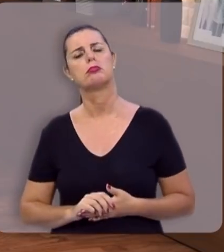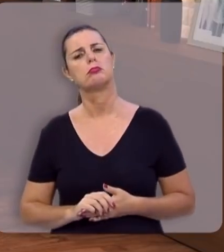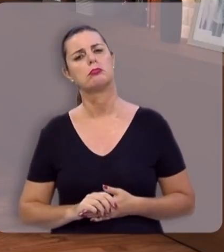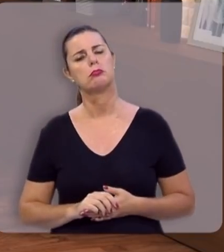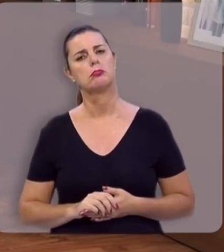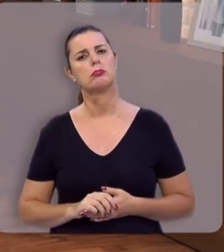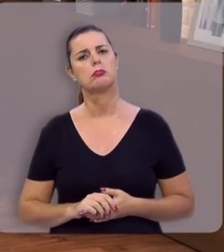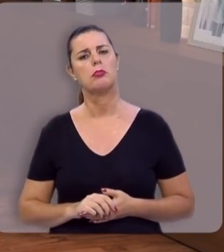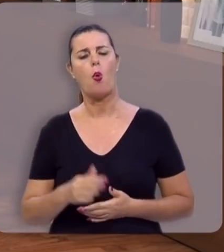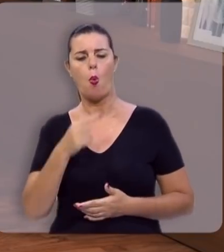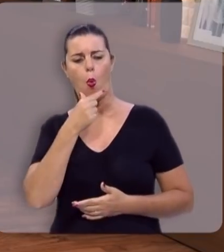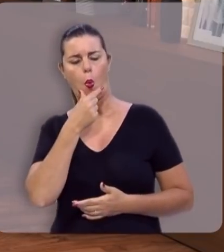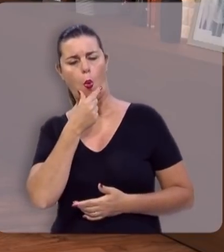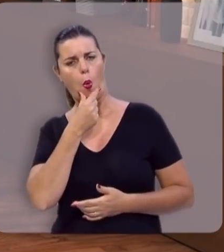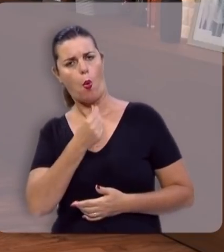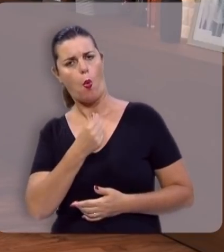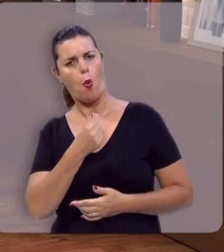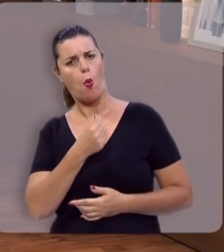Ele era um homem